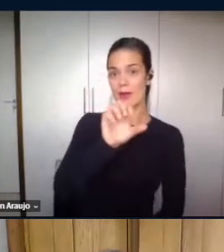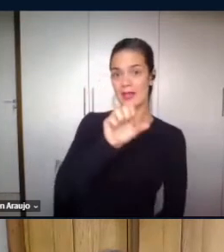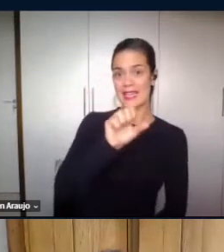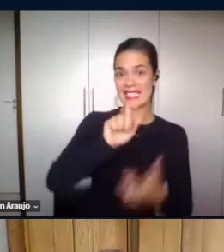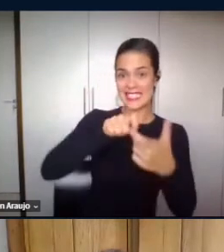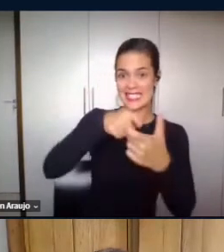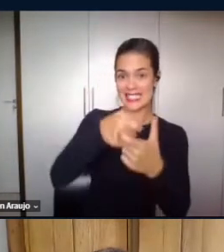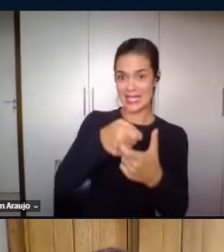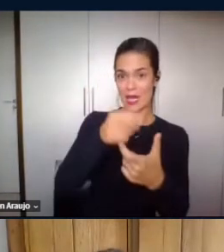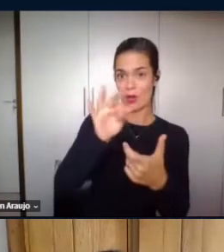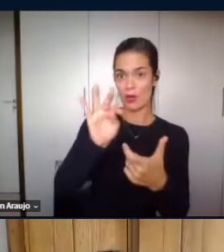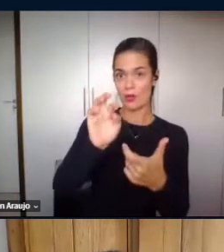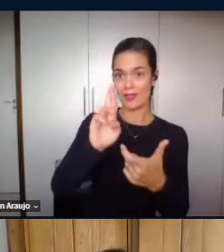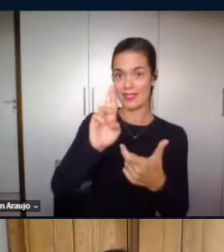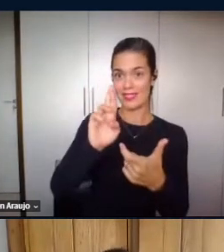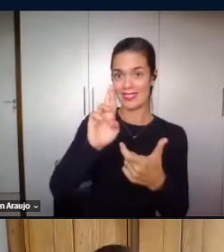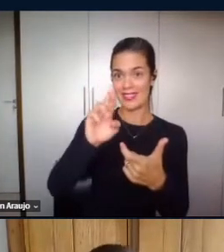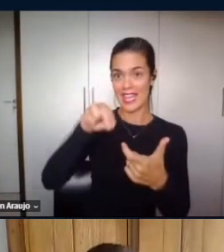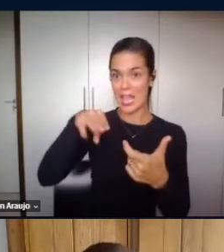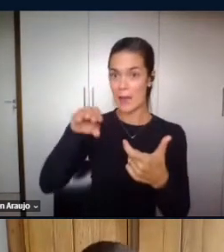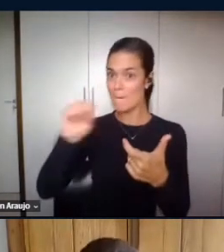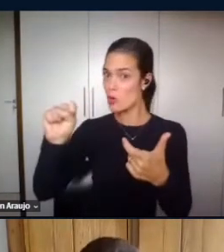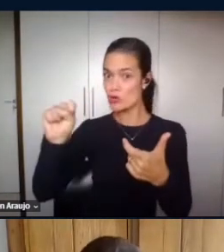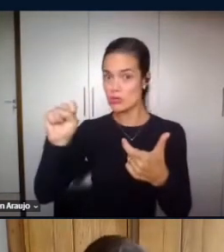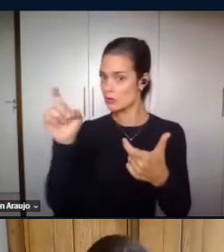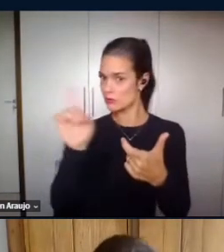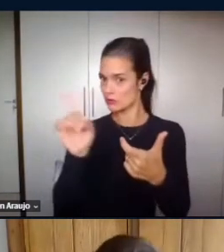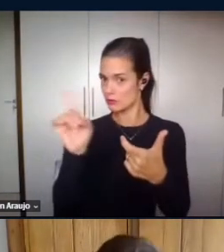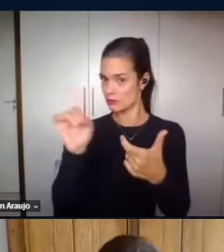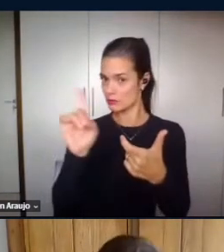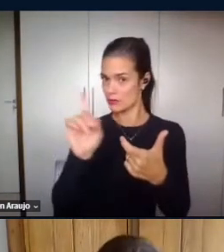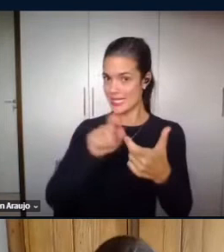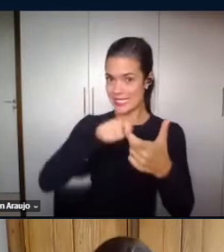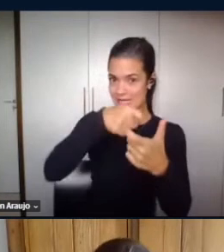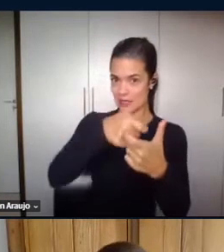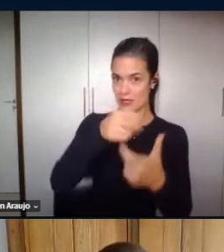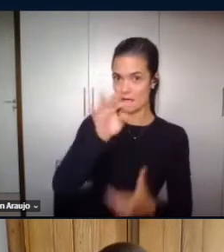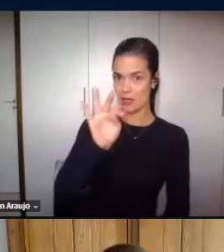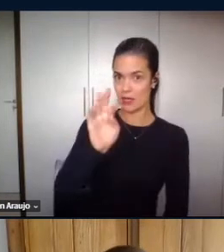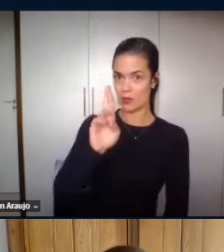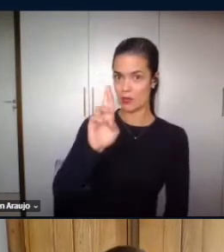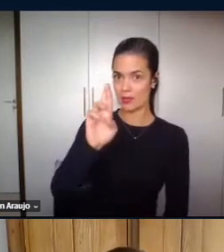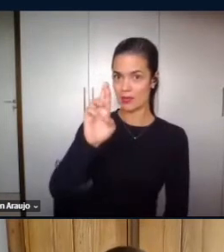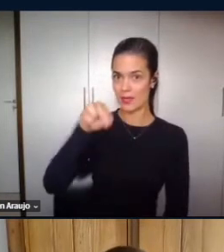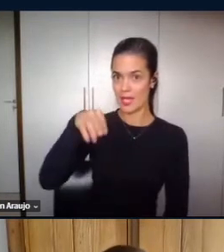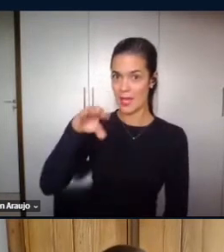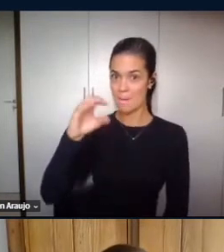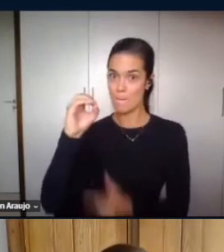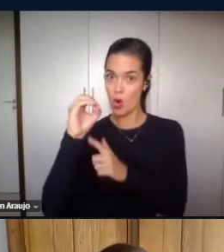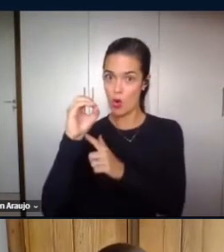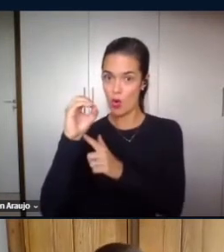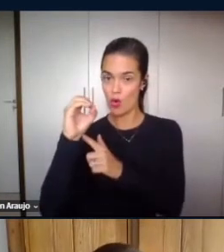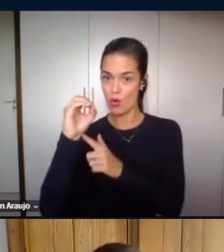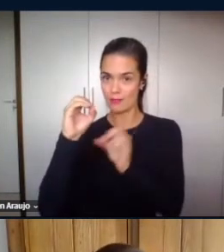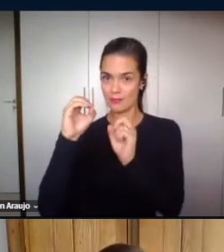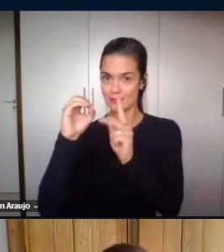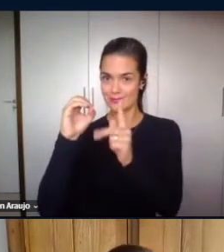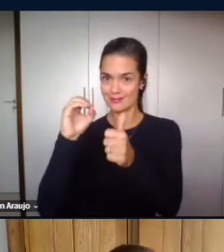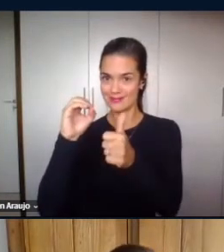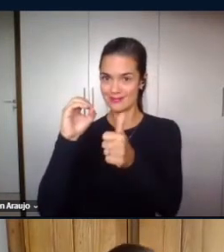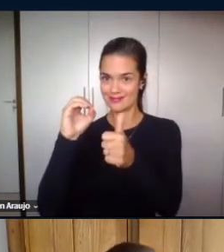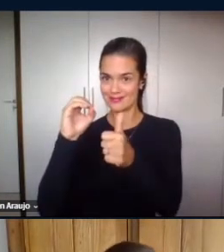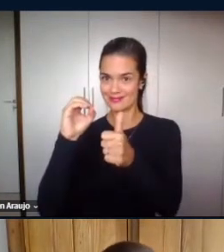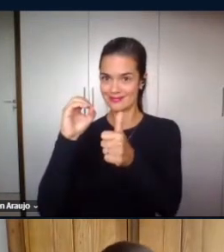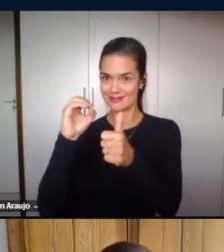sinais termo. Sinais que funcionam como termo, é isso aí, tá? Sinais que servem